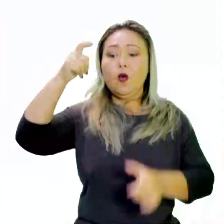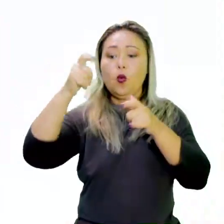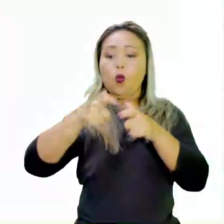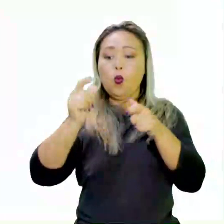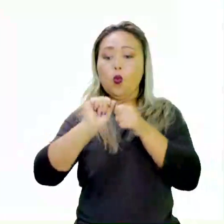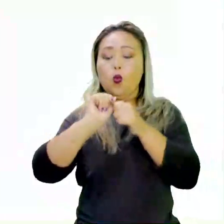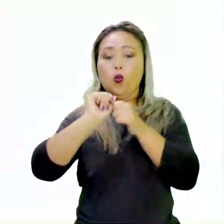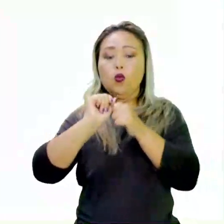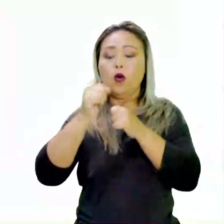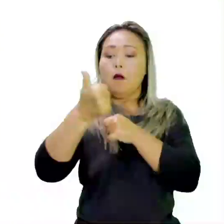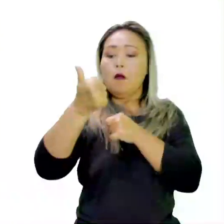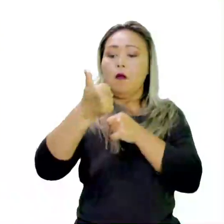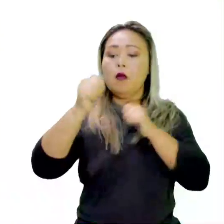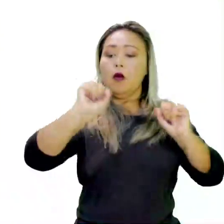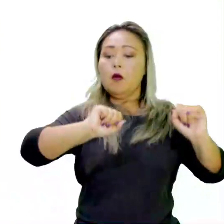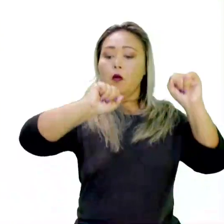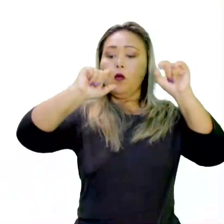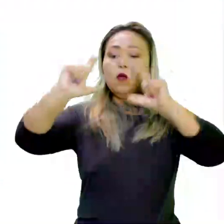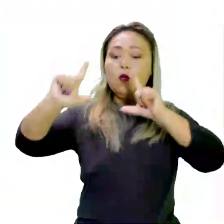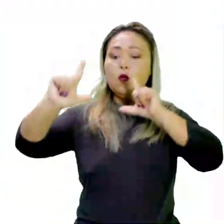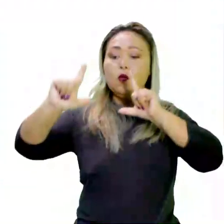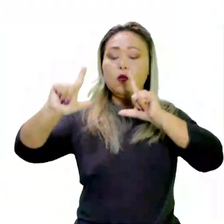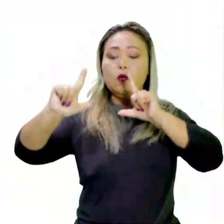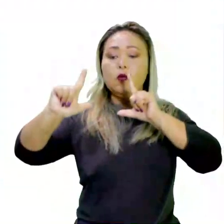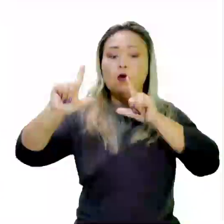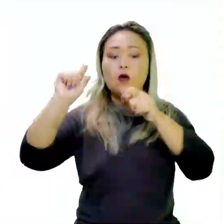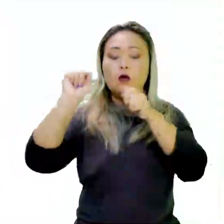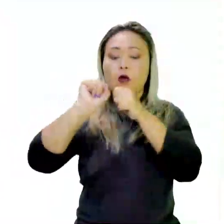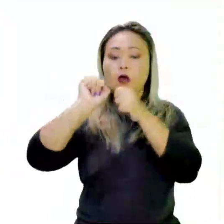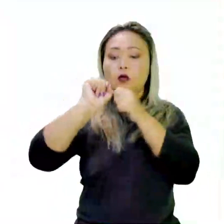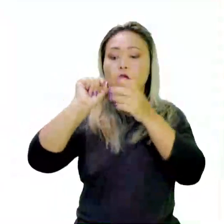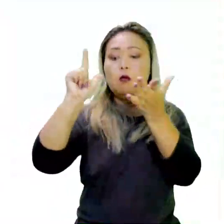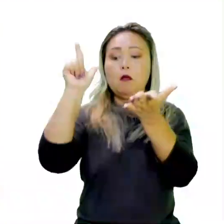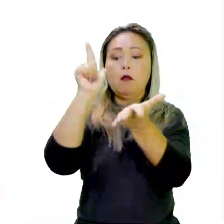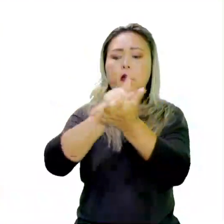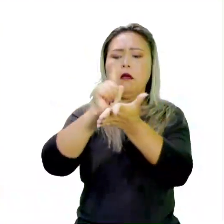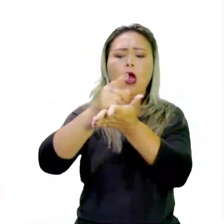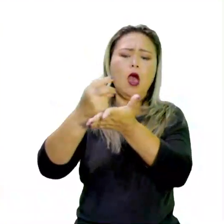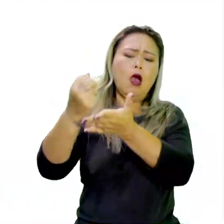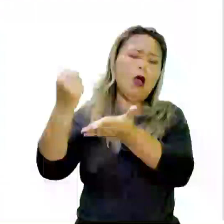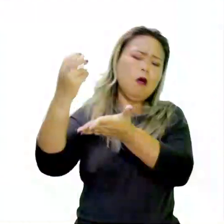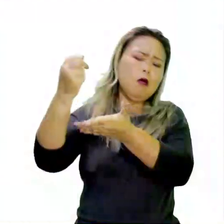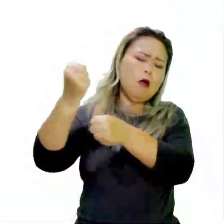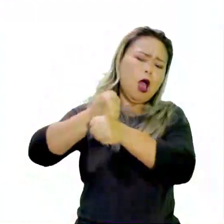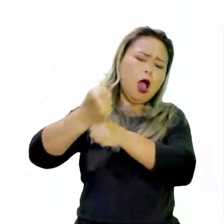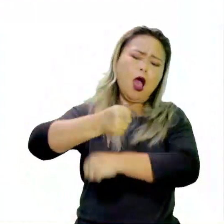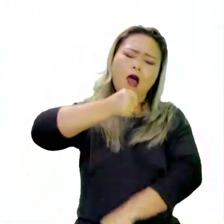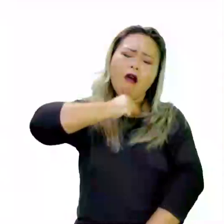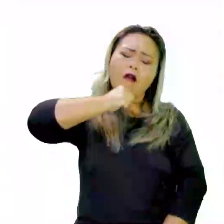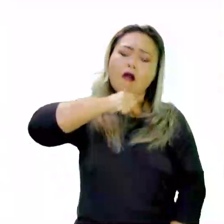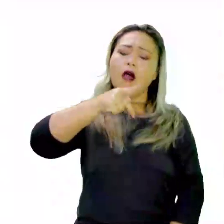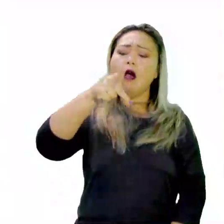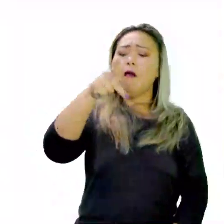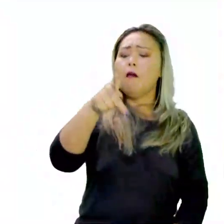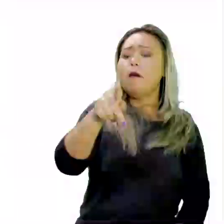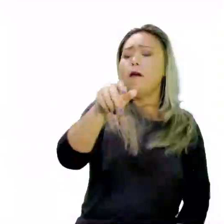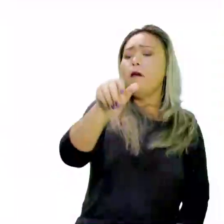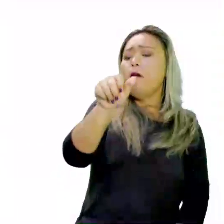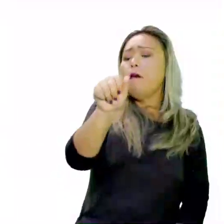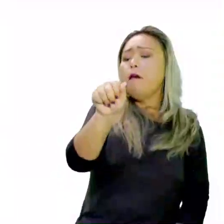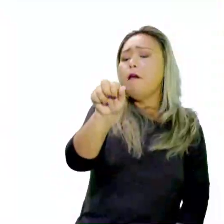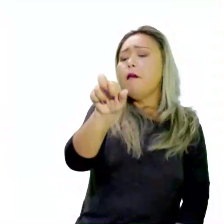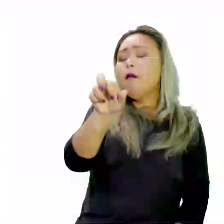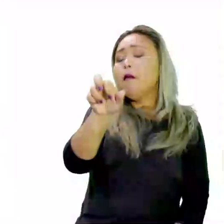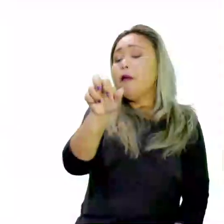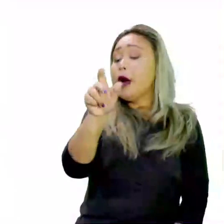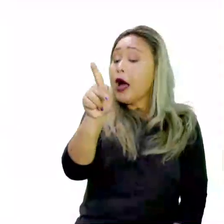logo nesse primeiro quadro aí, feito num papel muito antigo, que é o papiro,